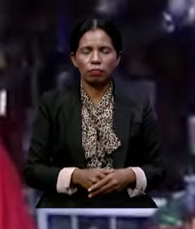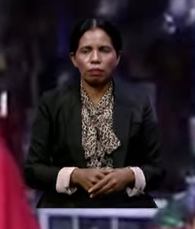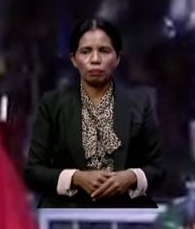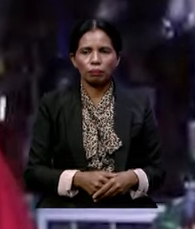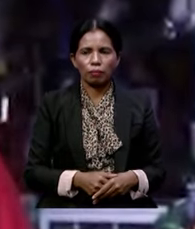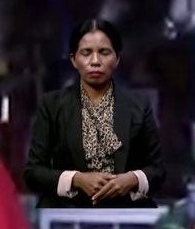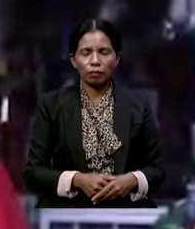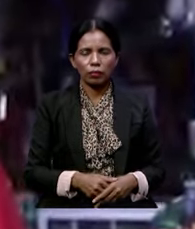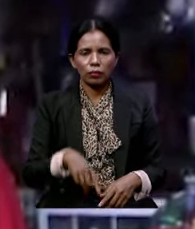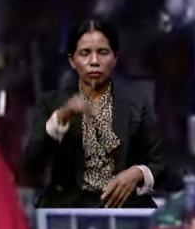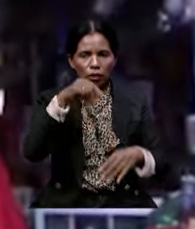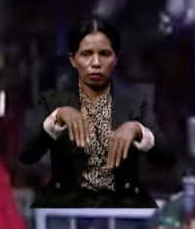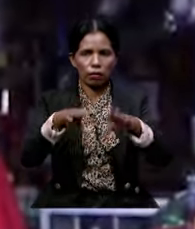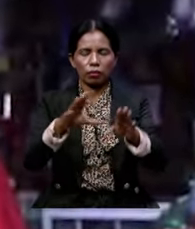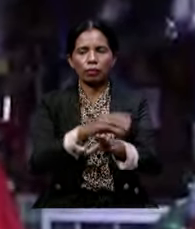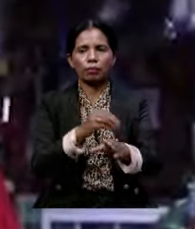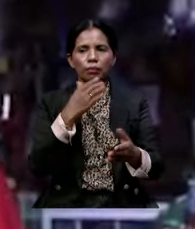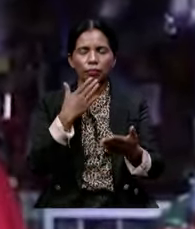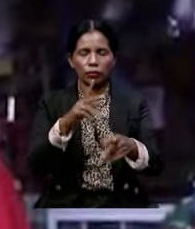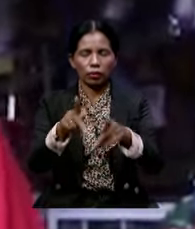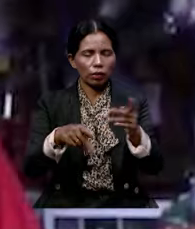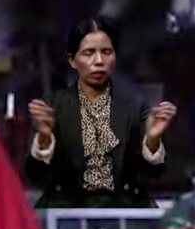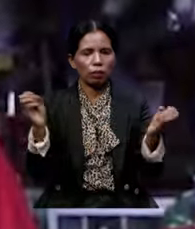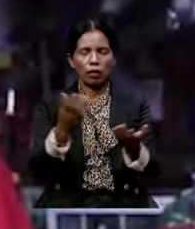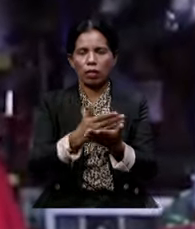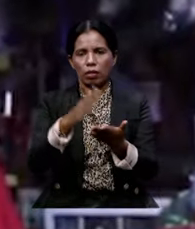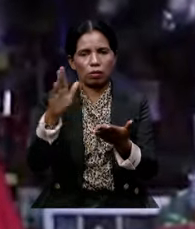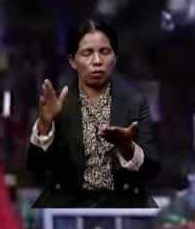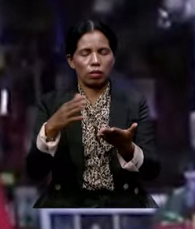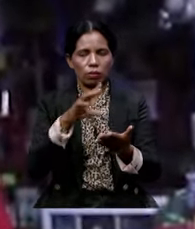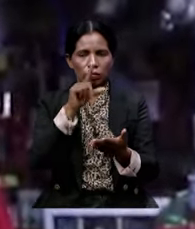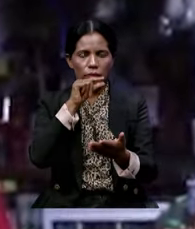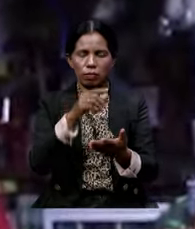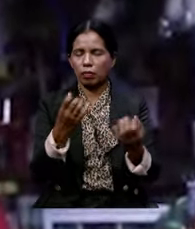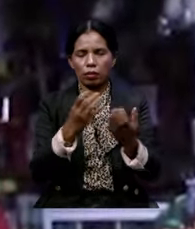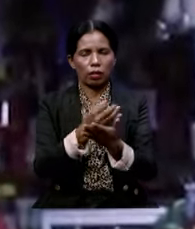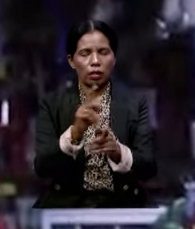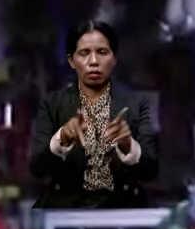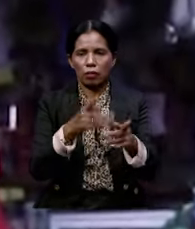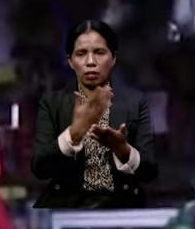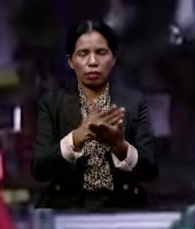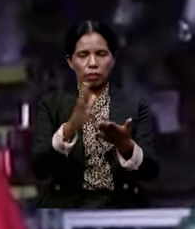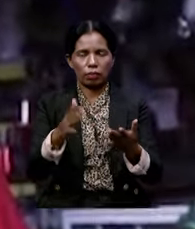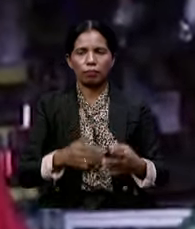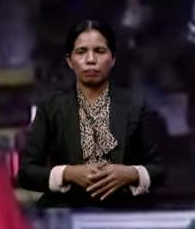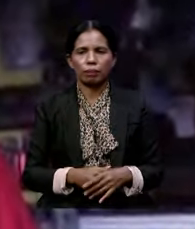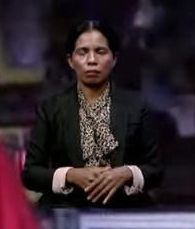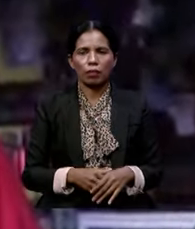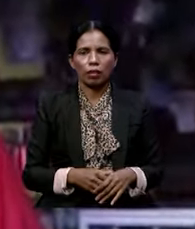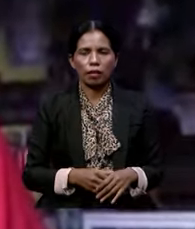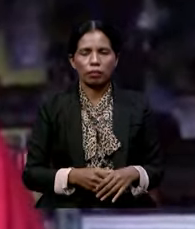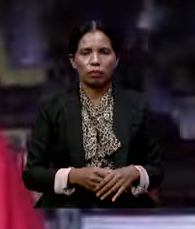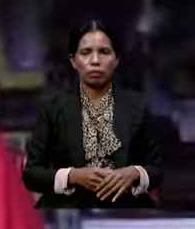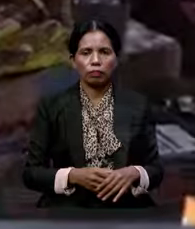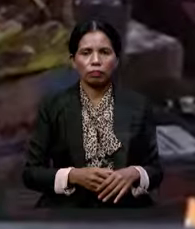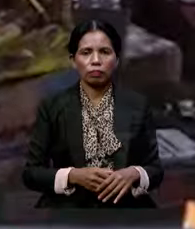Mano, mas fã, mas sorte dia com mais massa, sorte a uma massa. Vai ser. Leve. Carga fazer pan, que tá o san